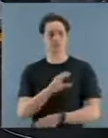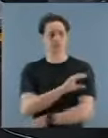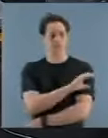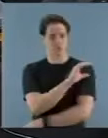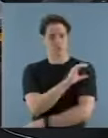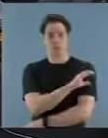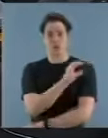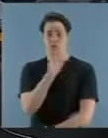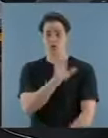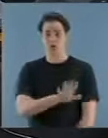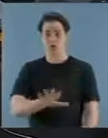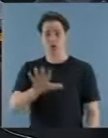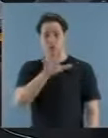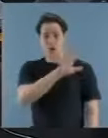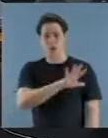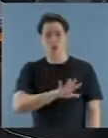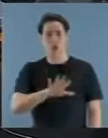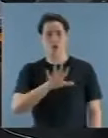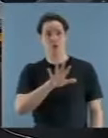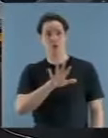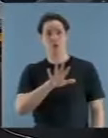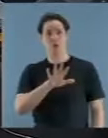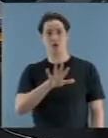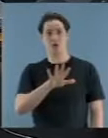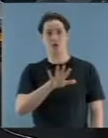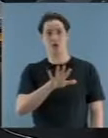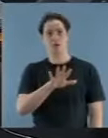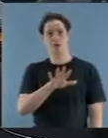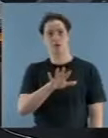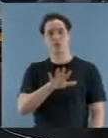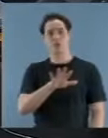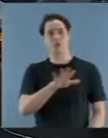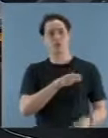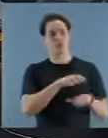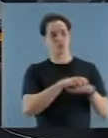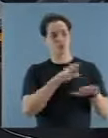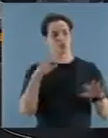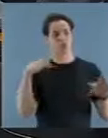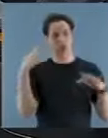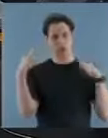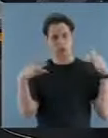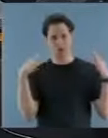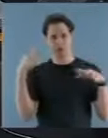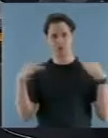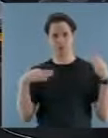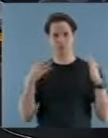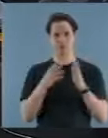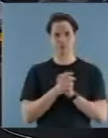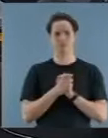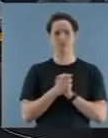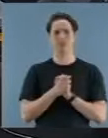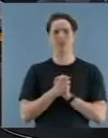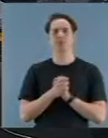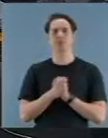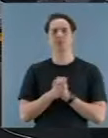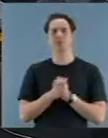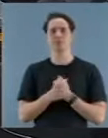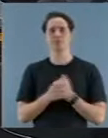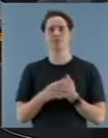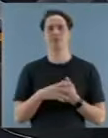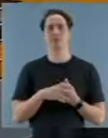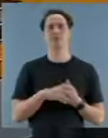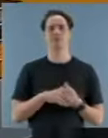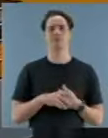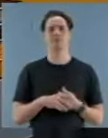Coordenação Geral de Movilidade e Conectividade Turística. Ah, sim. CGMOB.